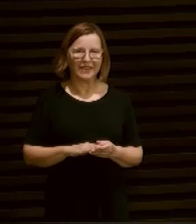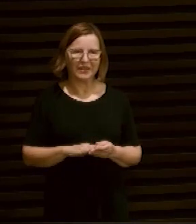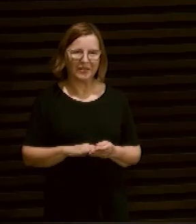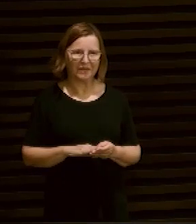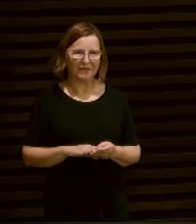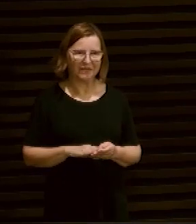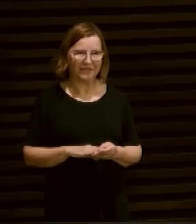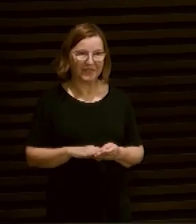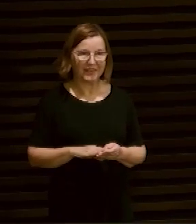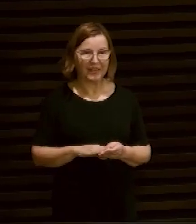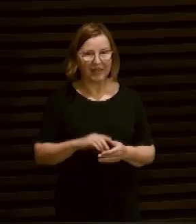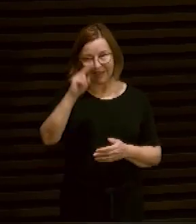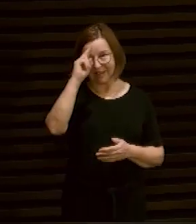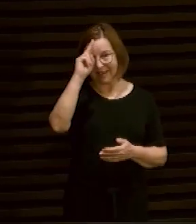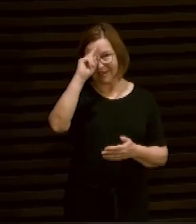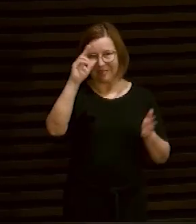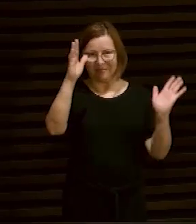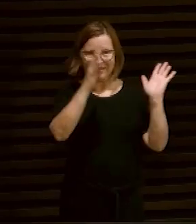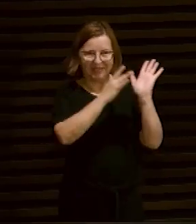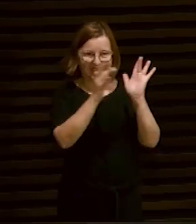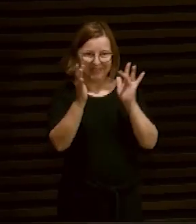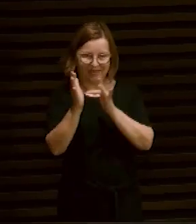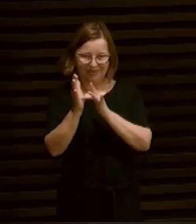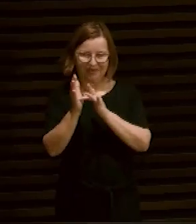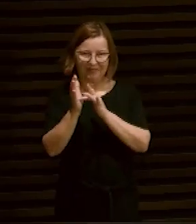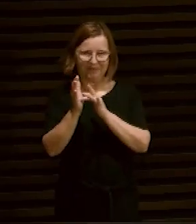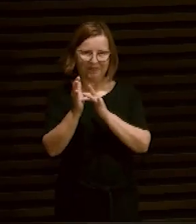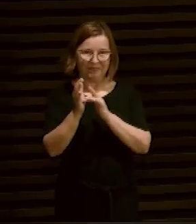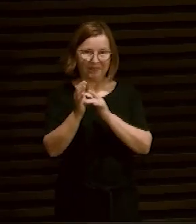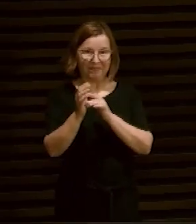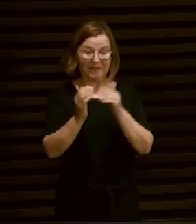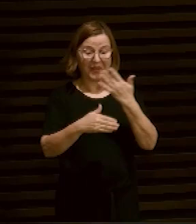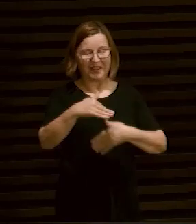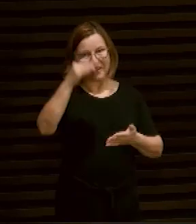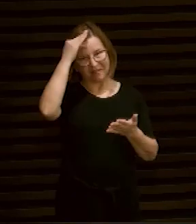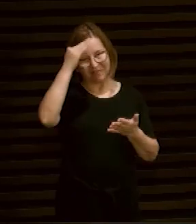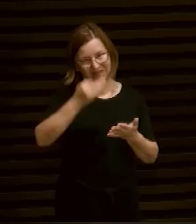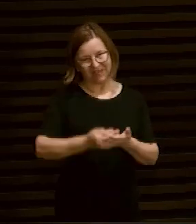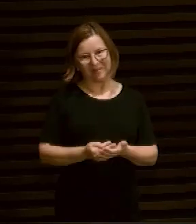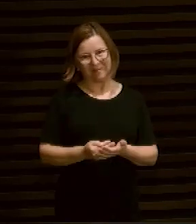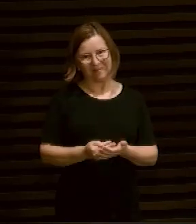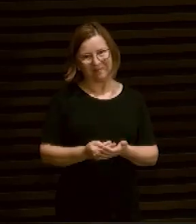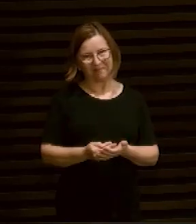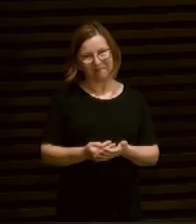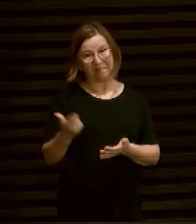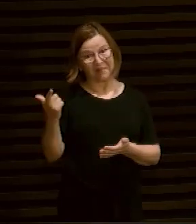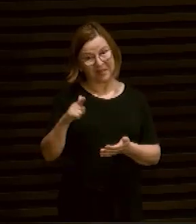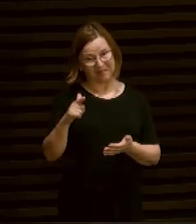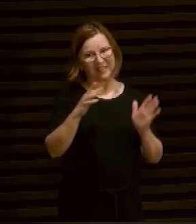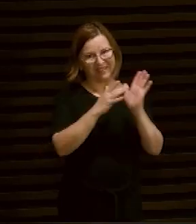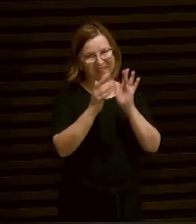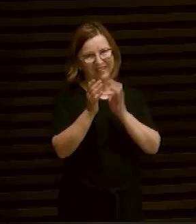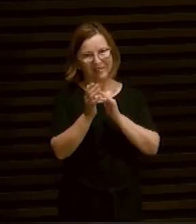Olhe para Jesus pela fé. a fé que vem dele.